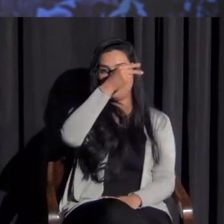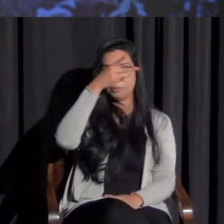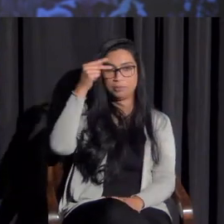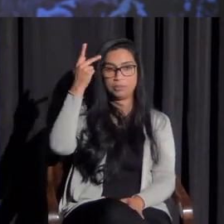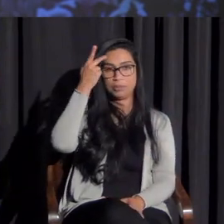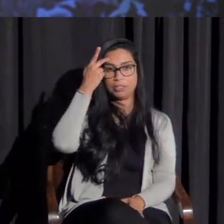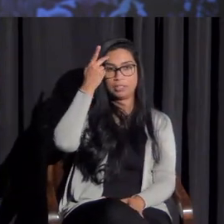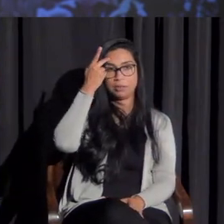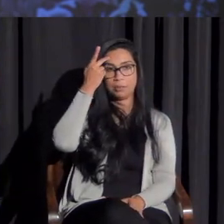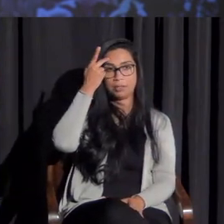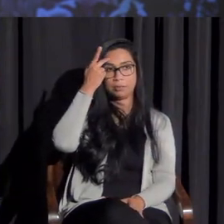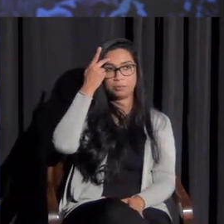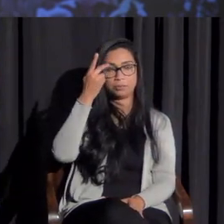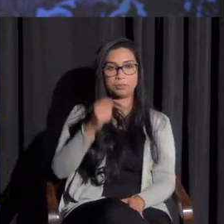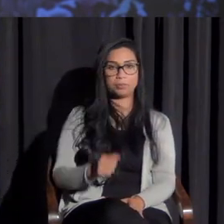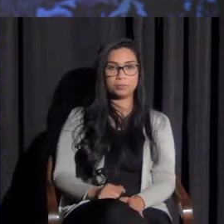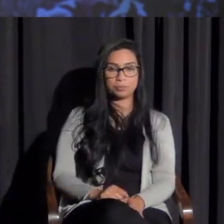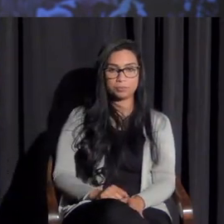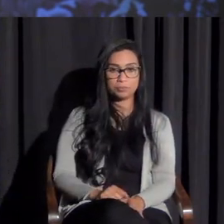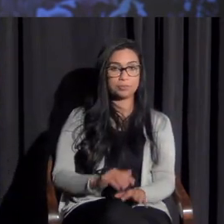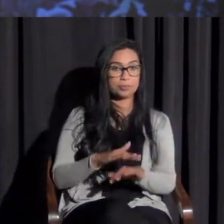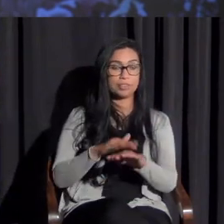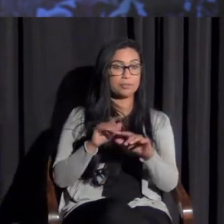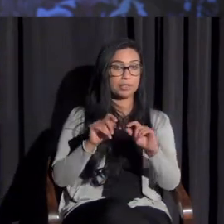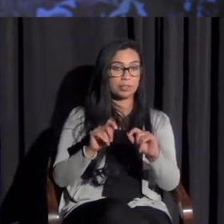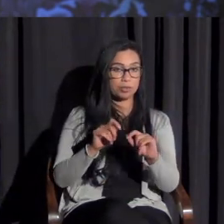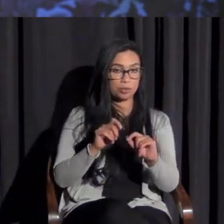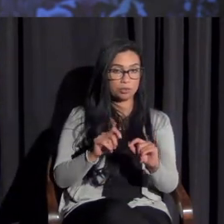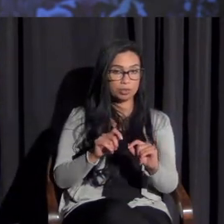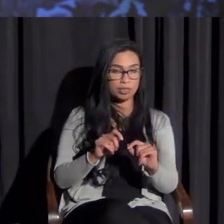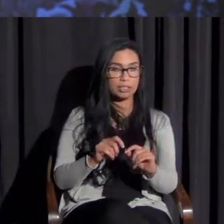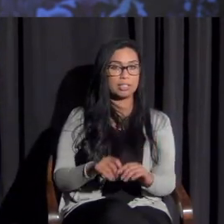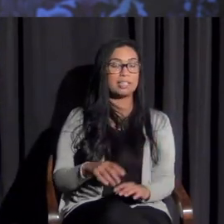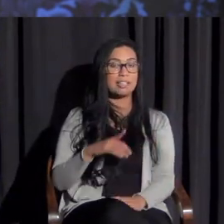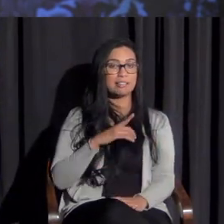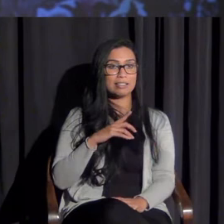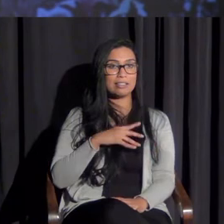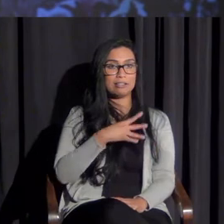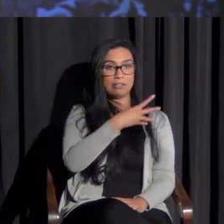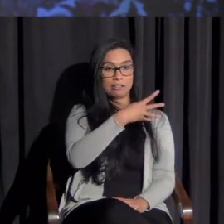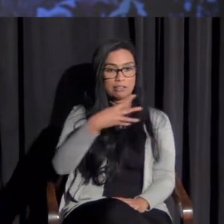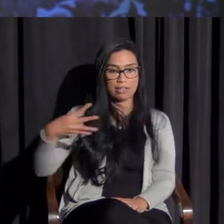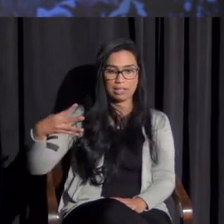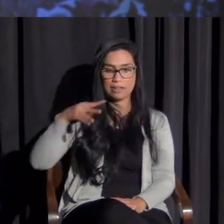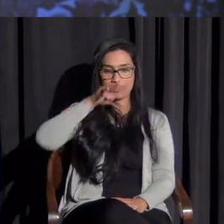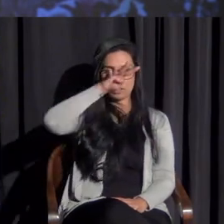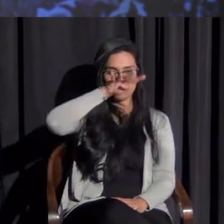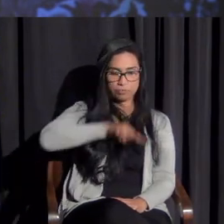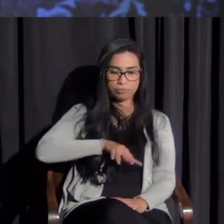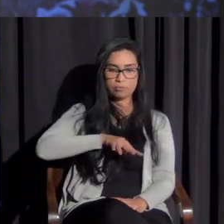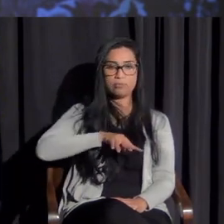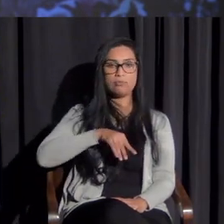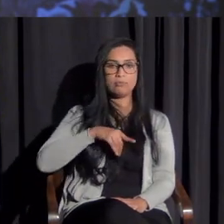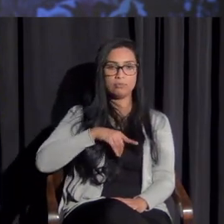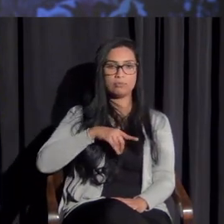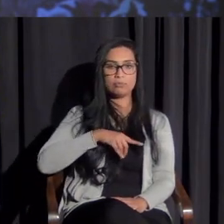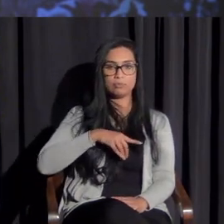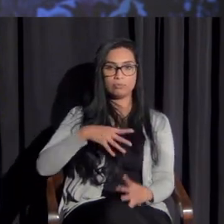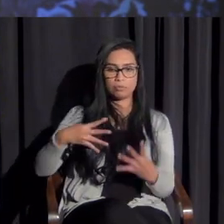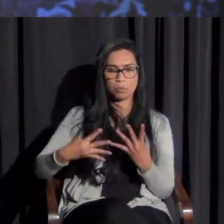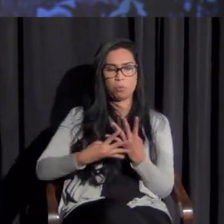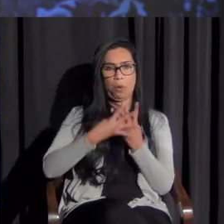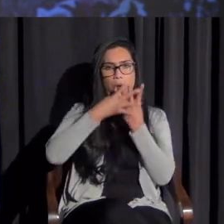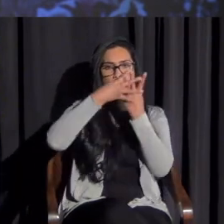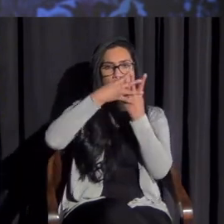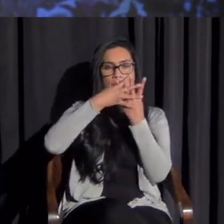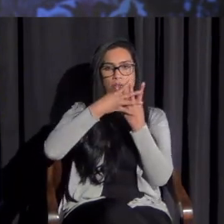né, vem e coloca o quê? Colocar essas grades, né, para conter a população de